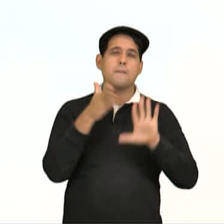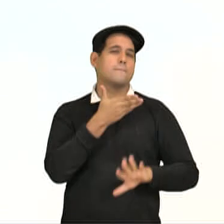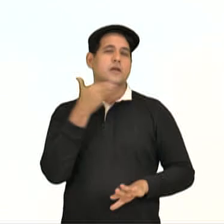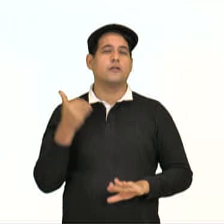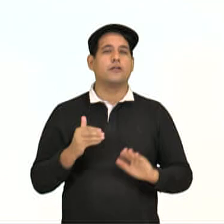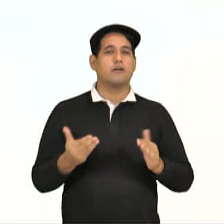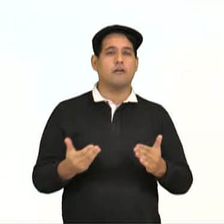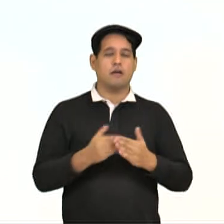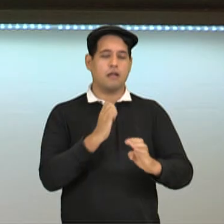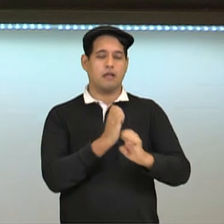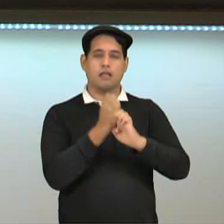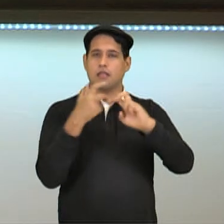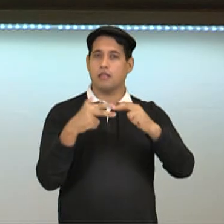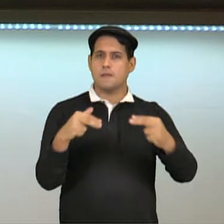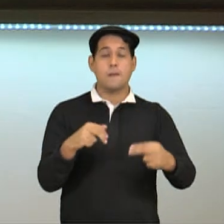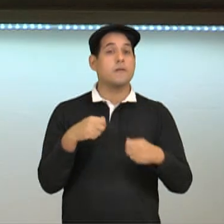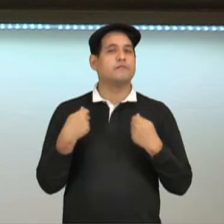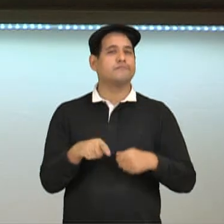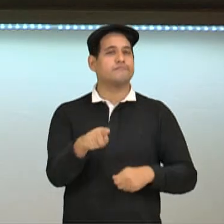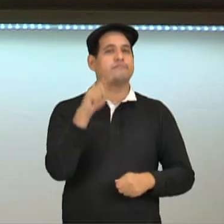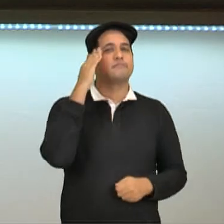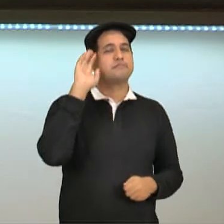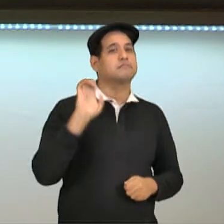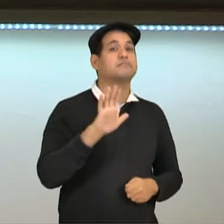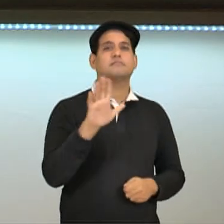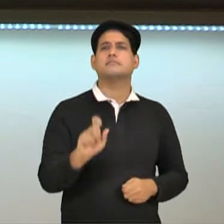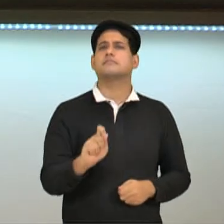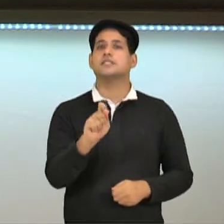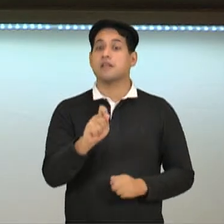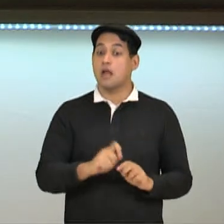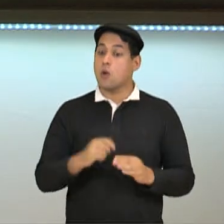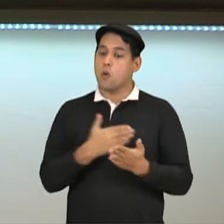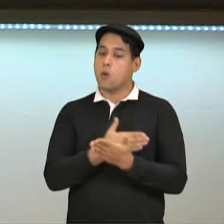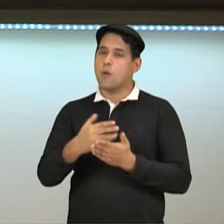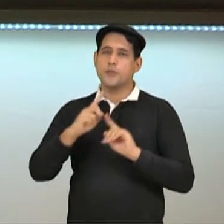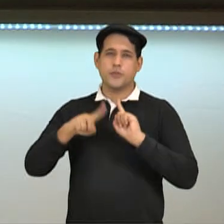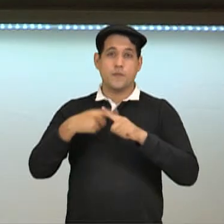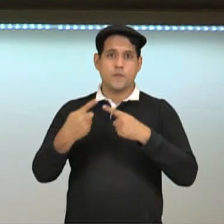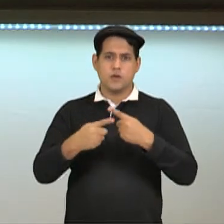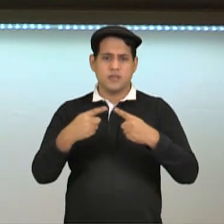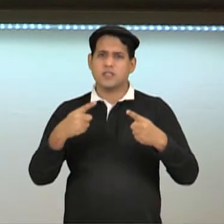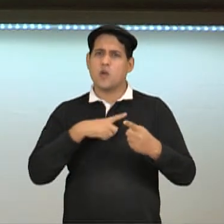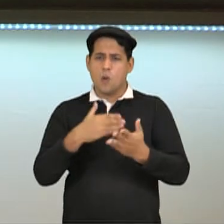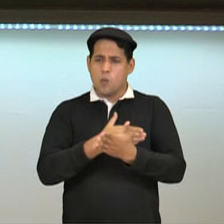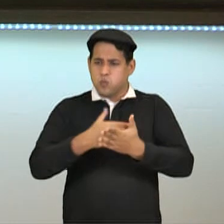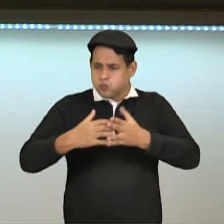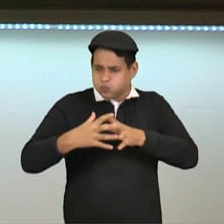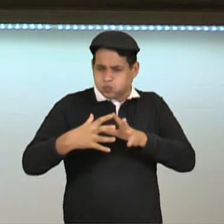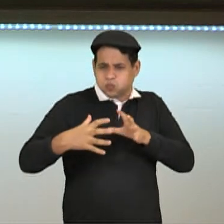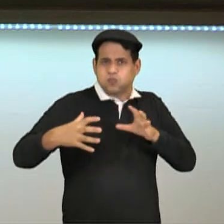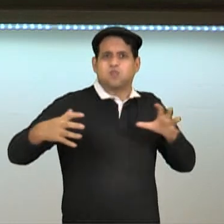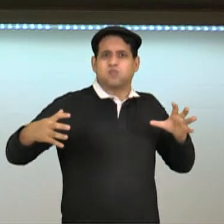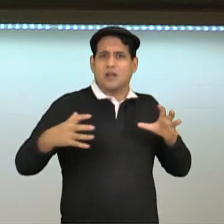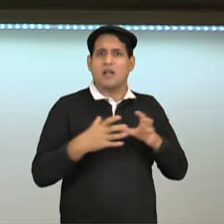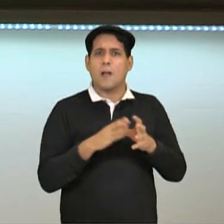engenharia genética, eu preciso que vocês compreendam que ela veio depois de todo o boom da biologia molecular.